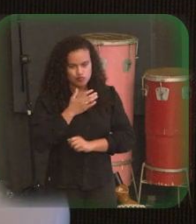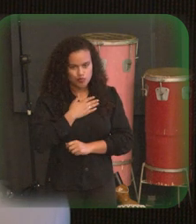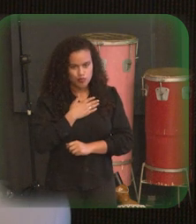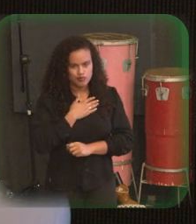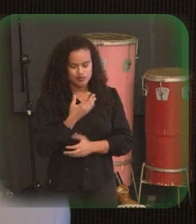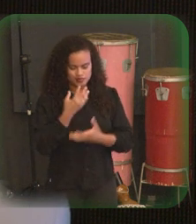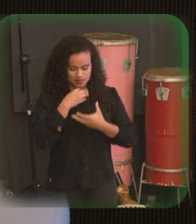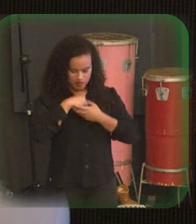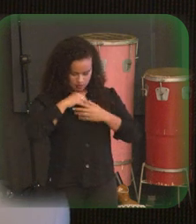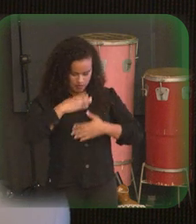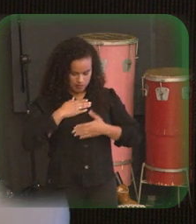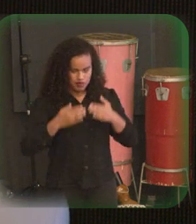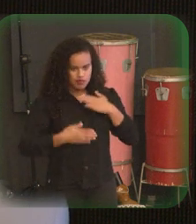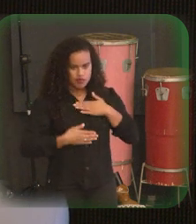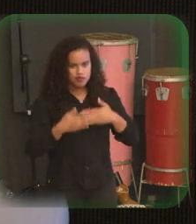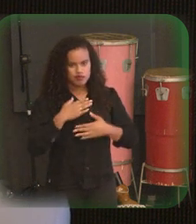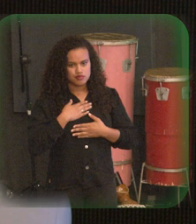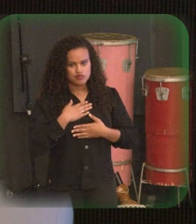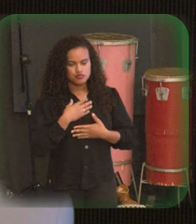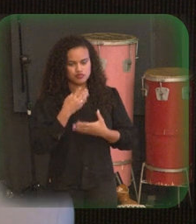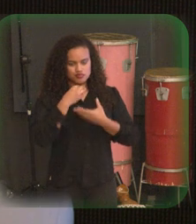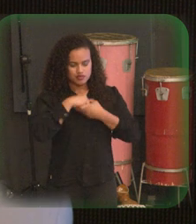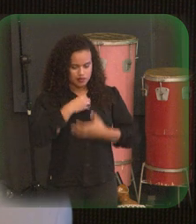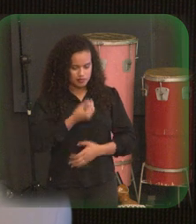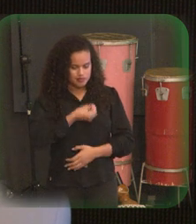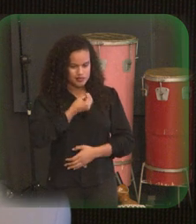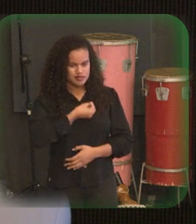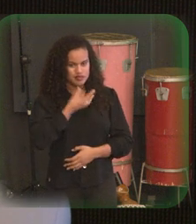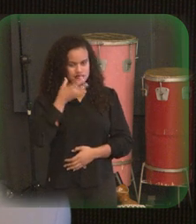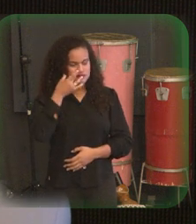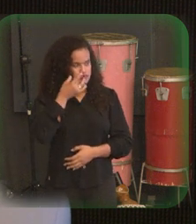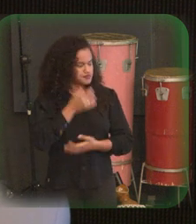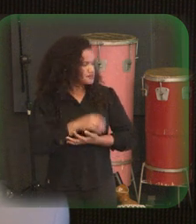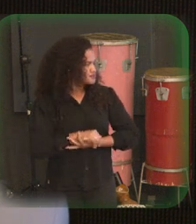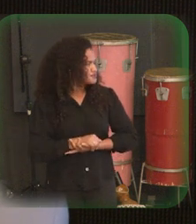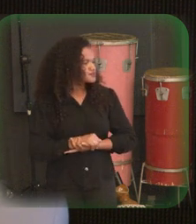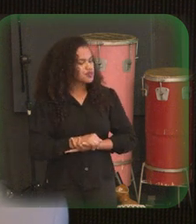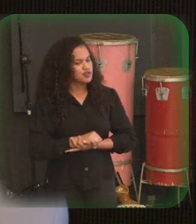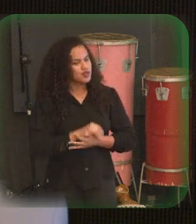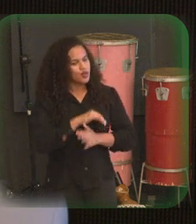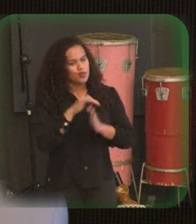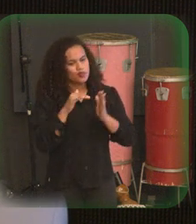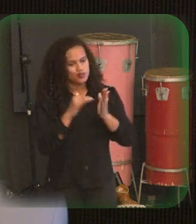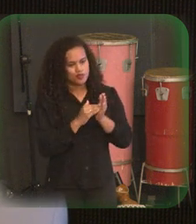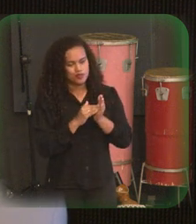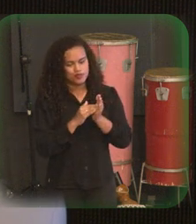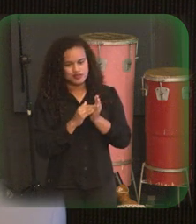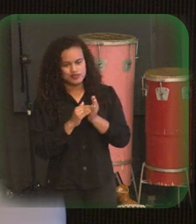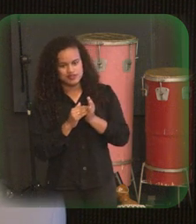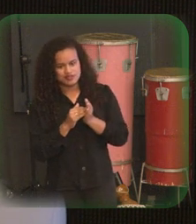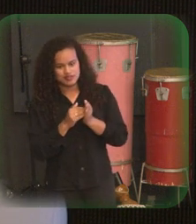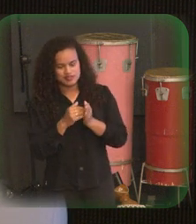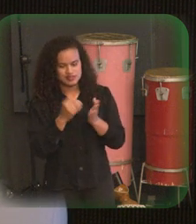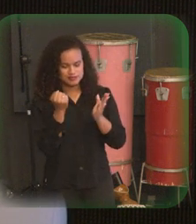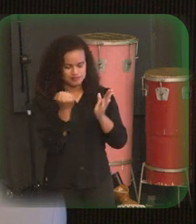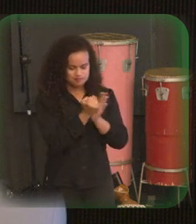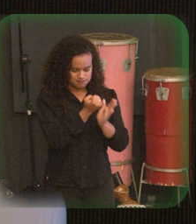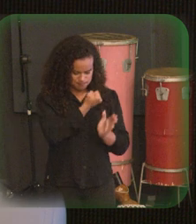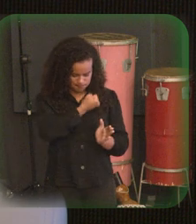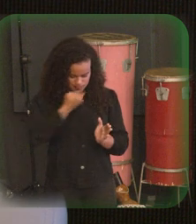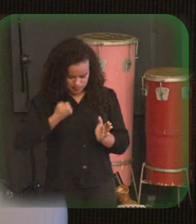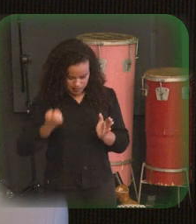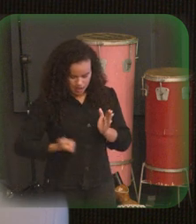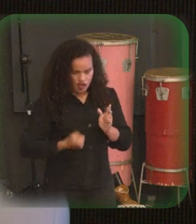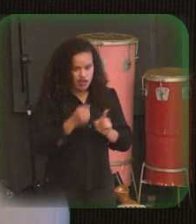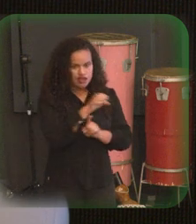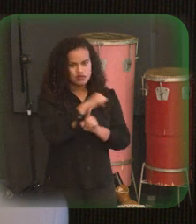meu corpo, na minha existência, todos esses marcadores sociais. E